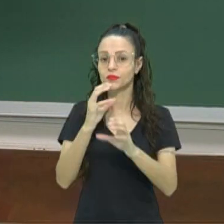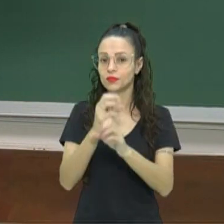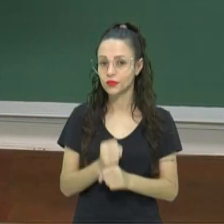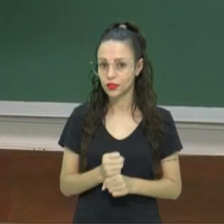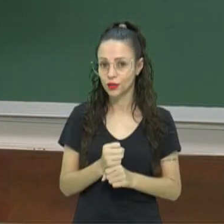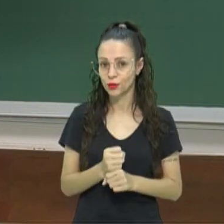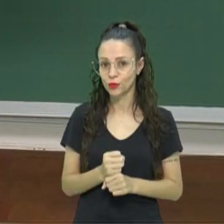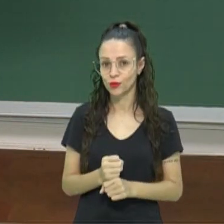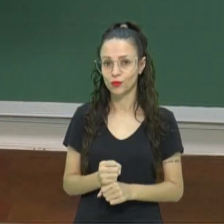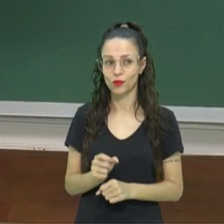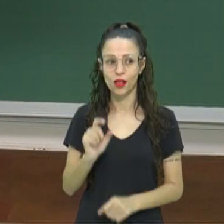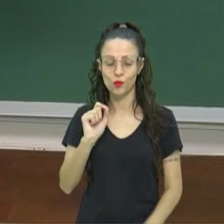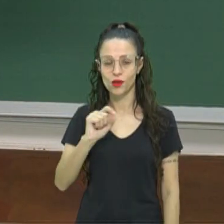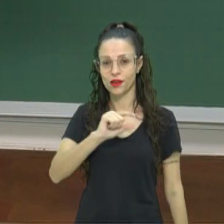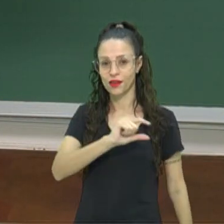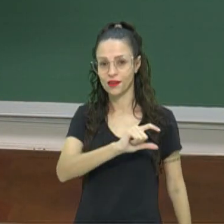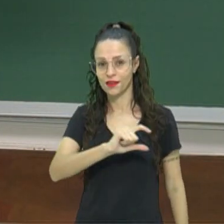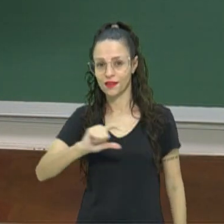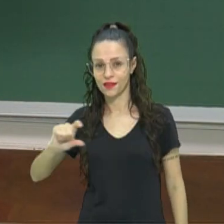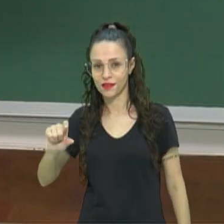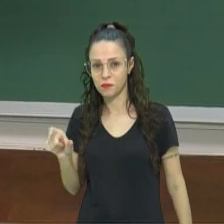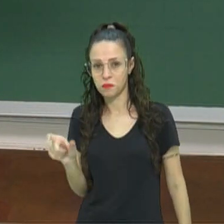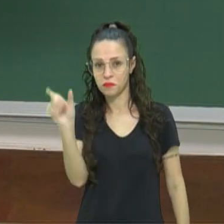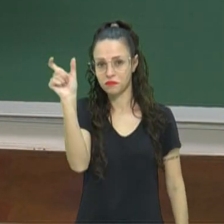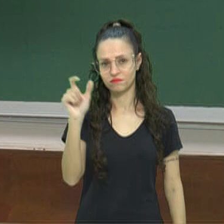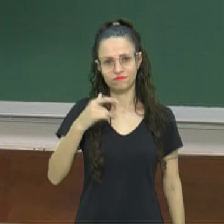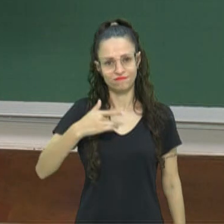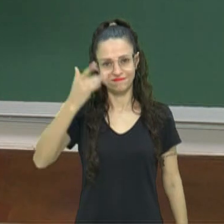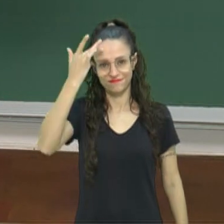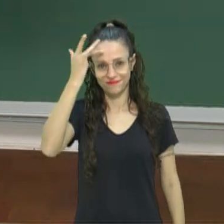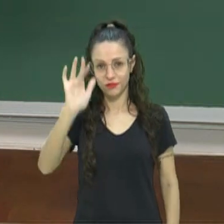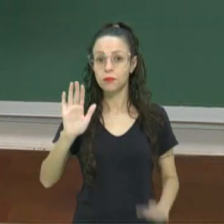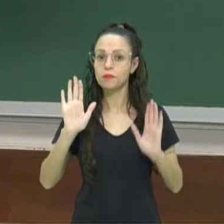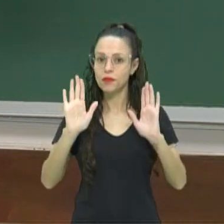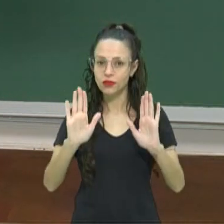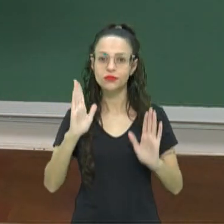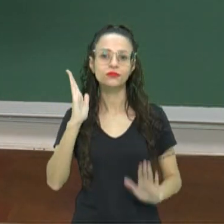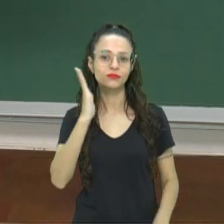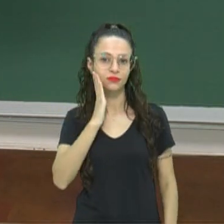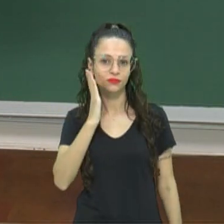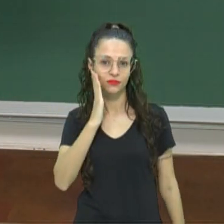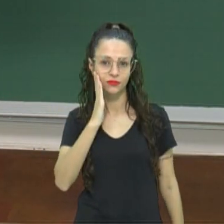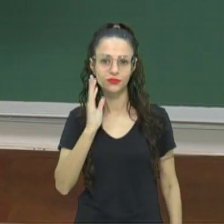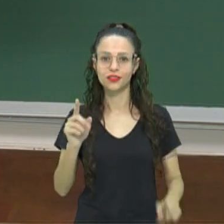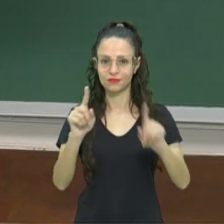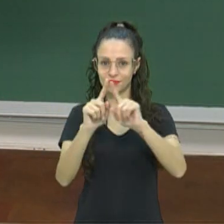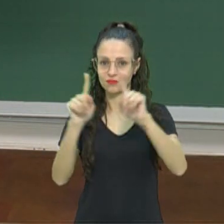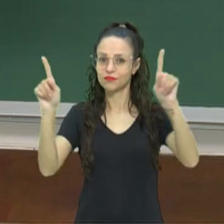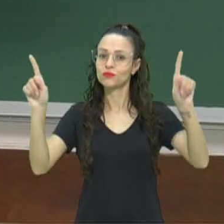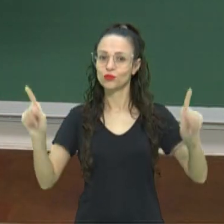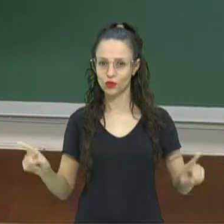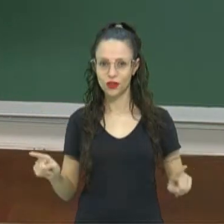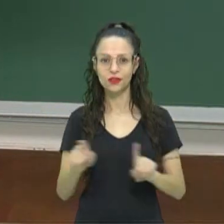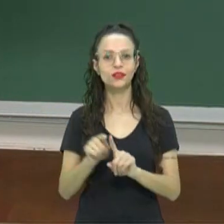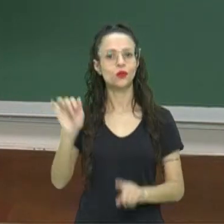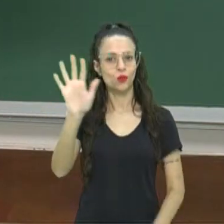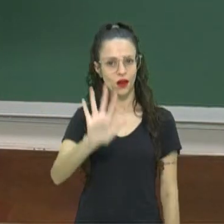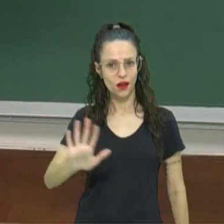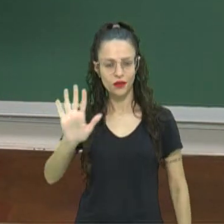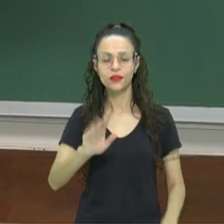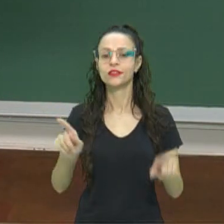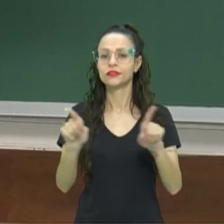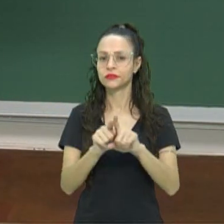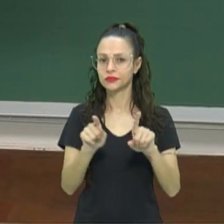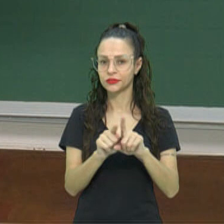área de um L, uma figura que é um L. Não sei. Mas eu sei calcular a área de retângulo e eu sei calcular a área